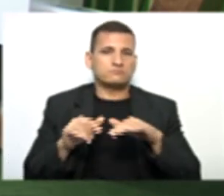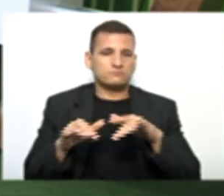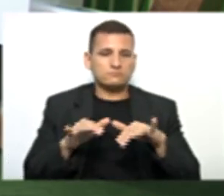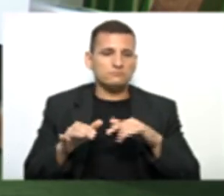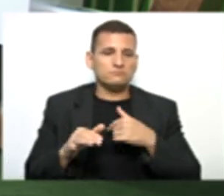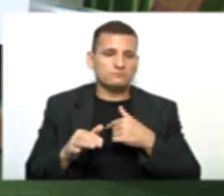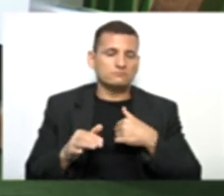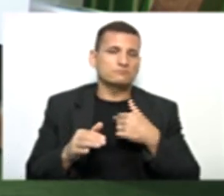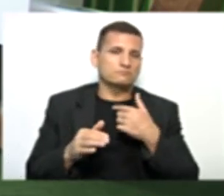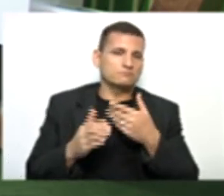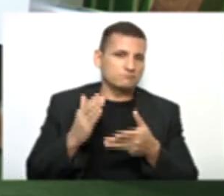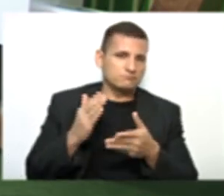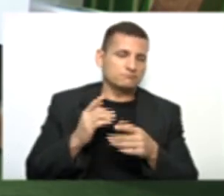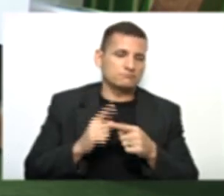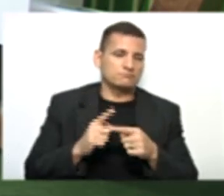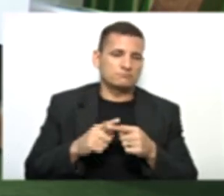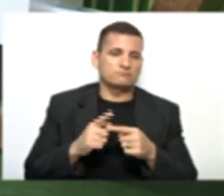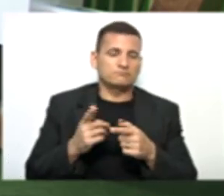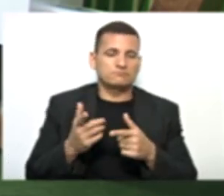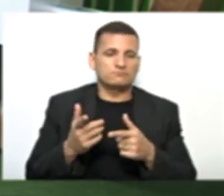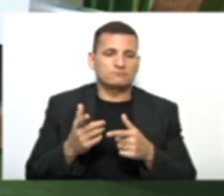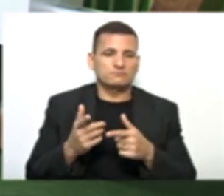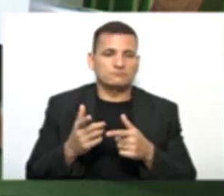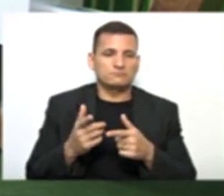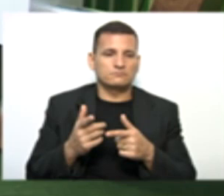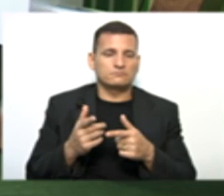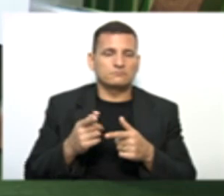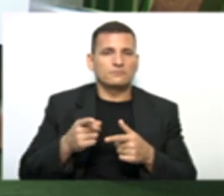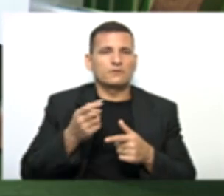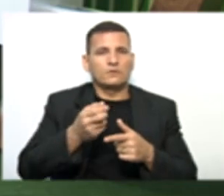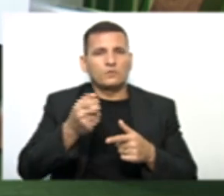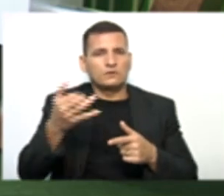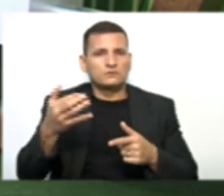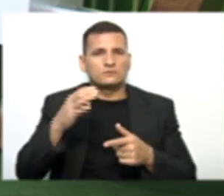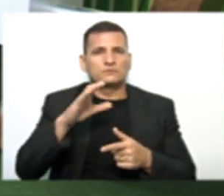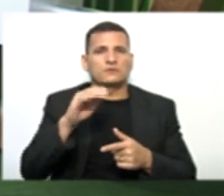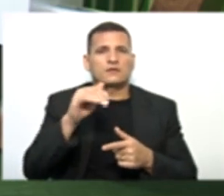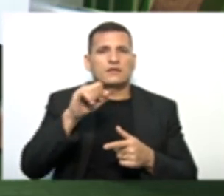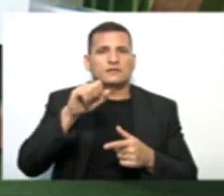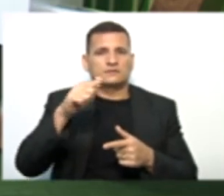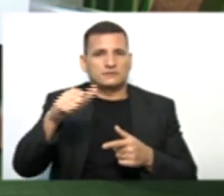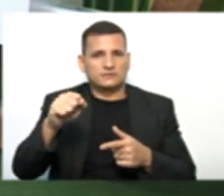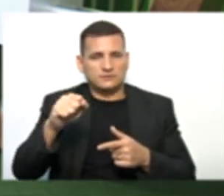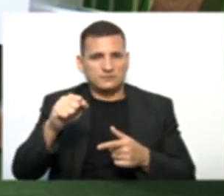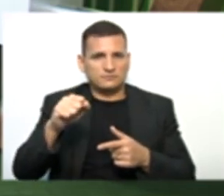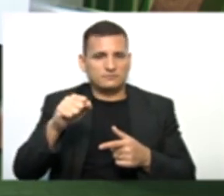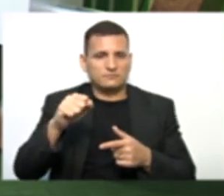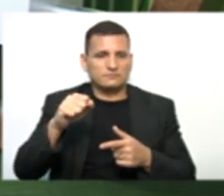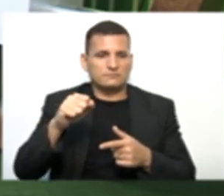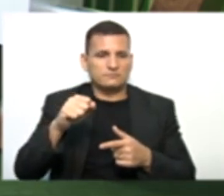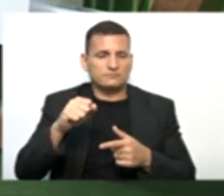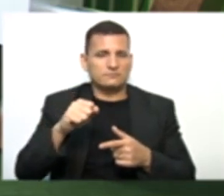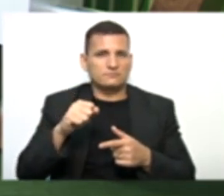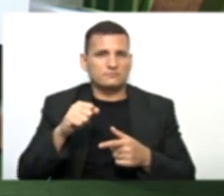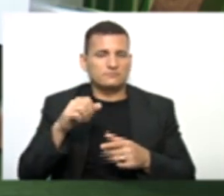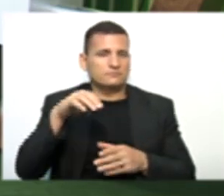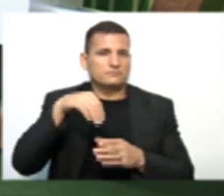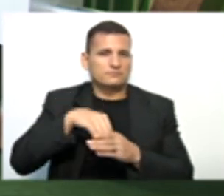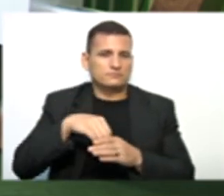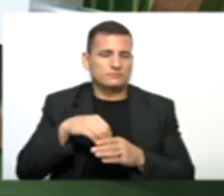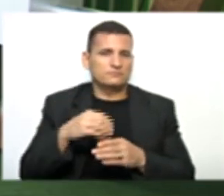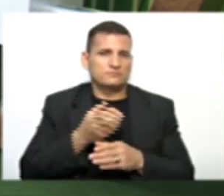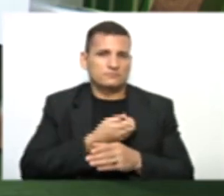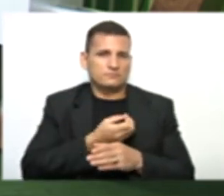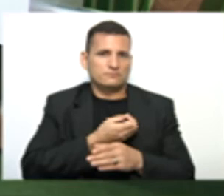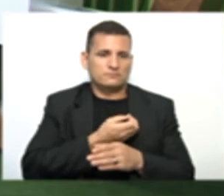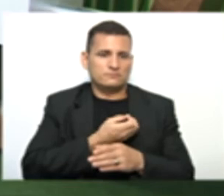eu pedi uma questão por não pensar dessa forma, que ele estipular de uma certa quantidade de casas. sabe? De espaçamentos em relação à